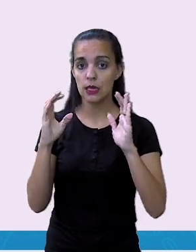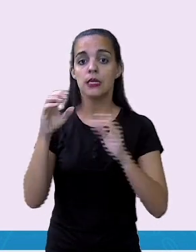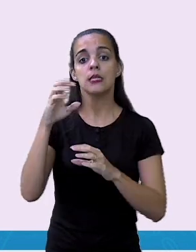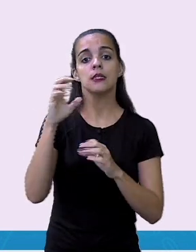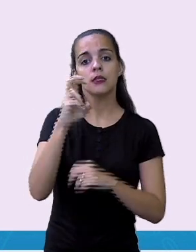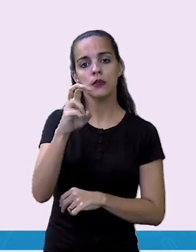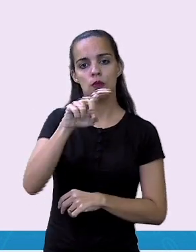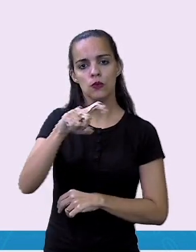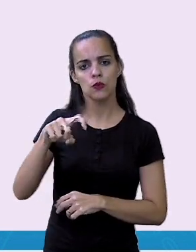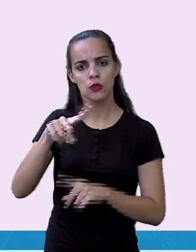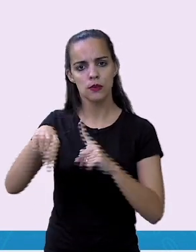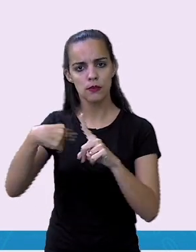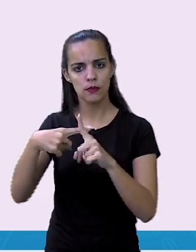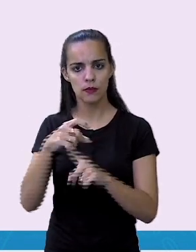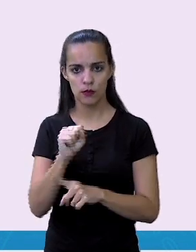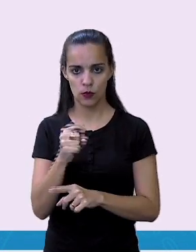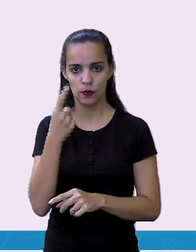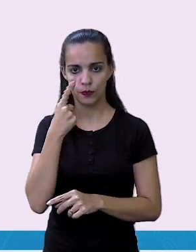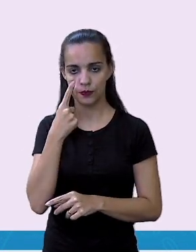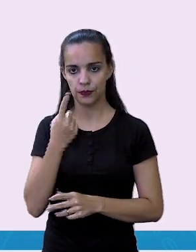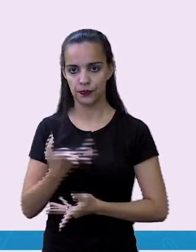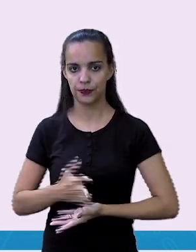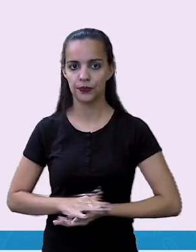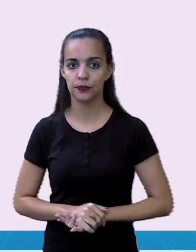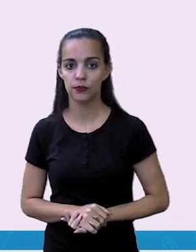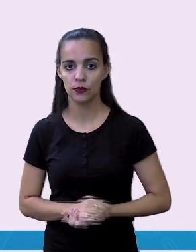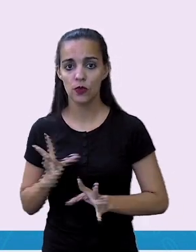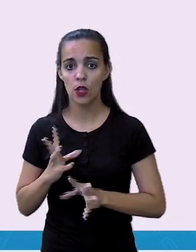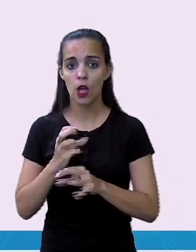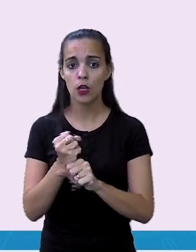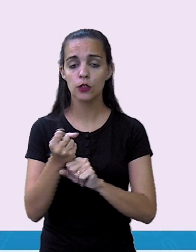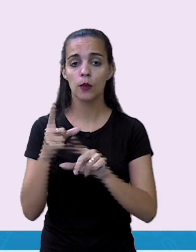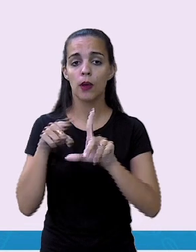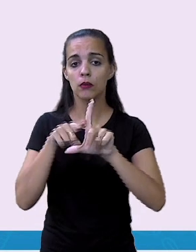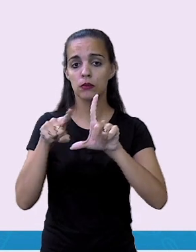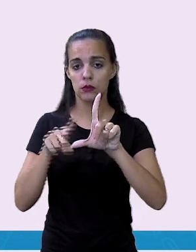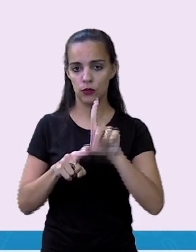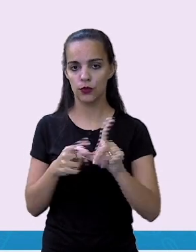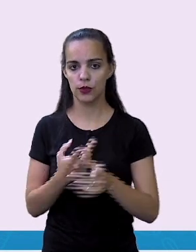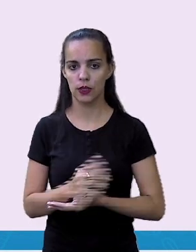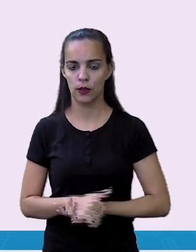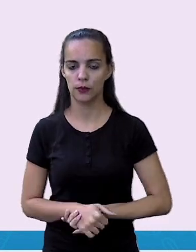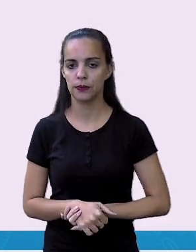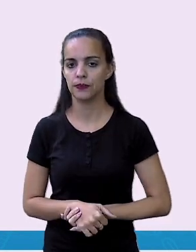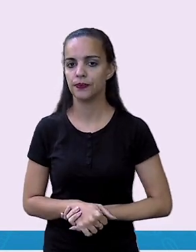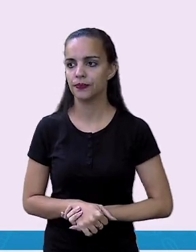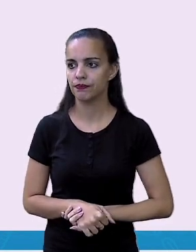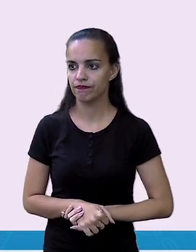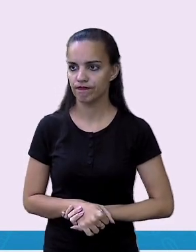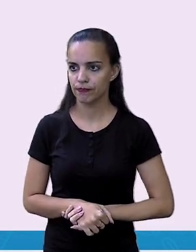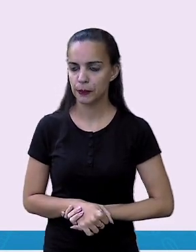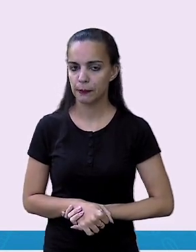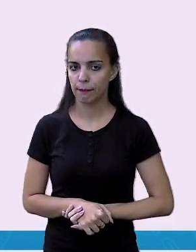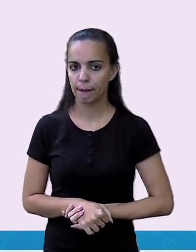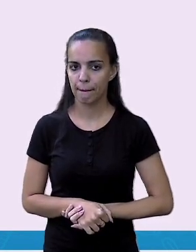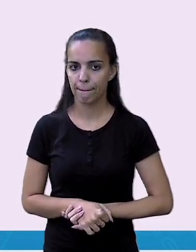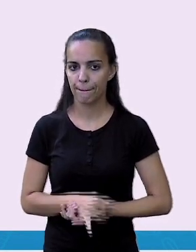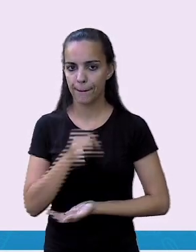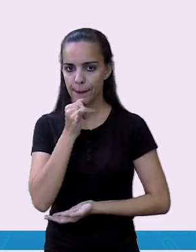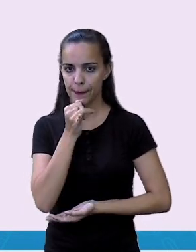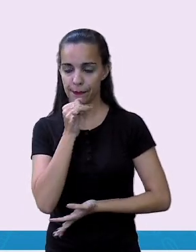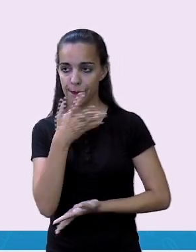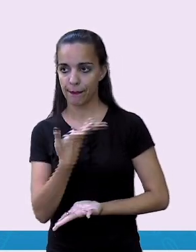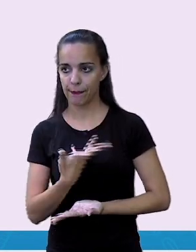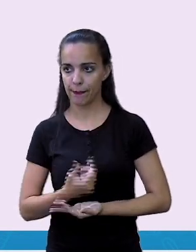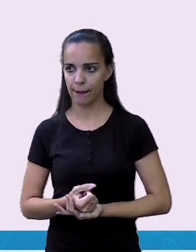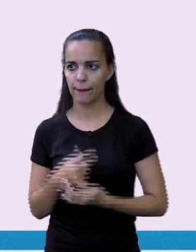paralelas, a transversal e os dois ângulos. Muito bem. Ele quer a